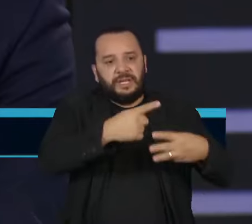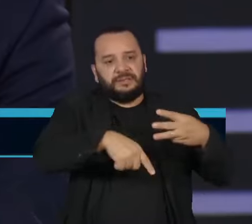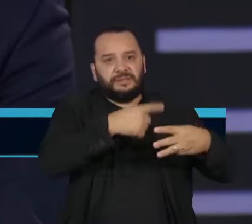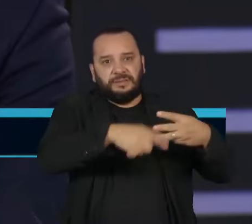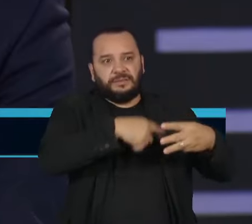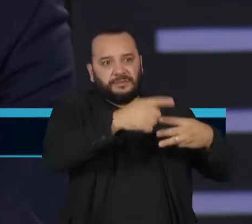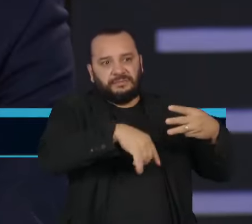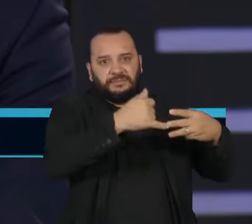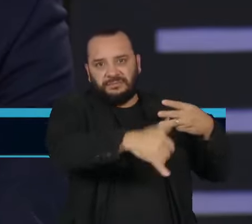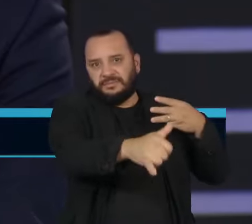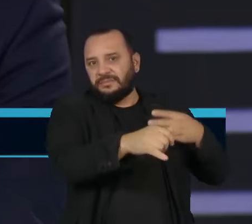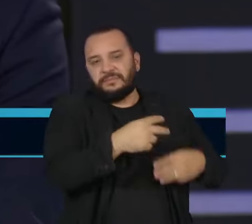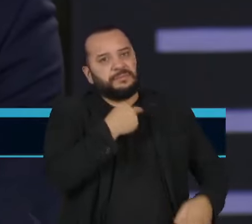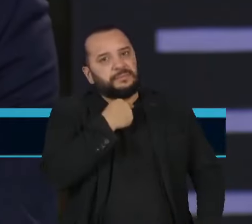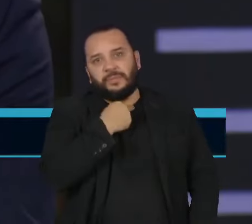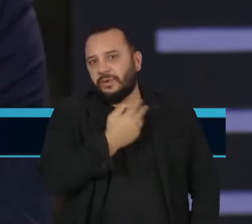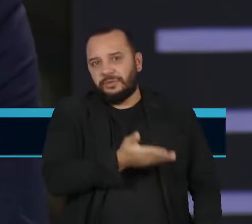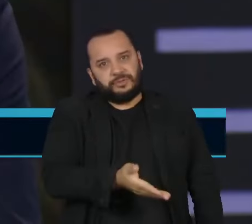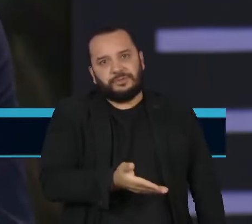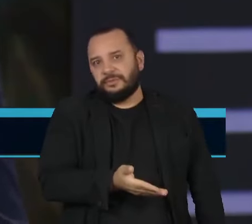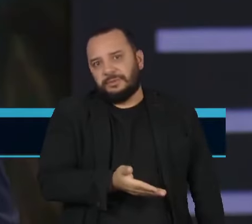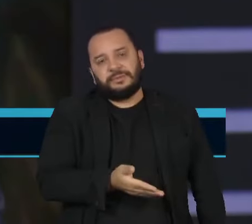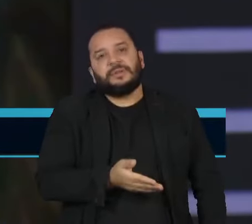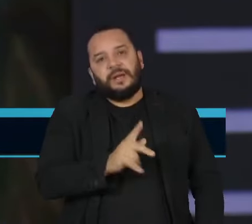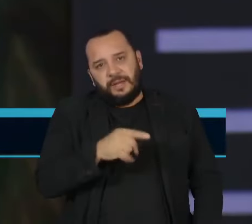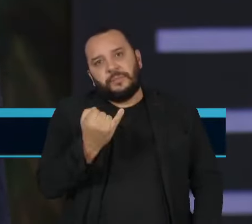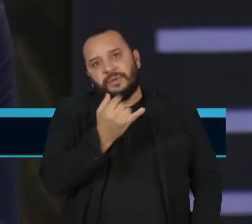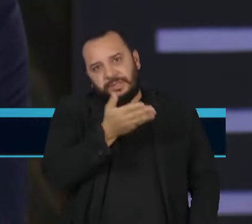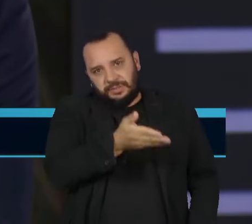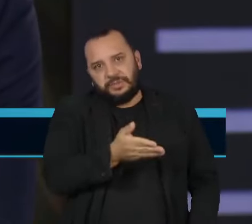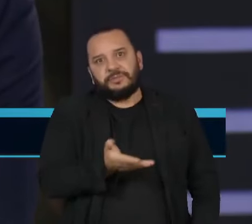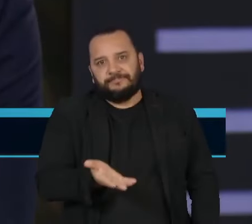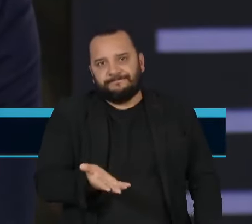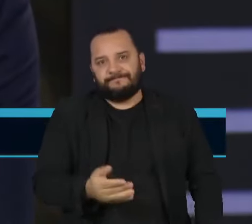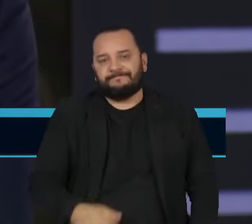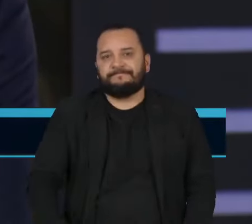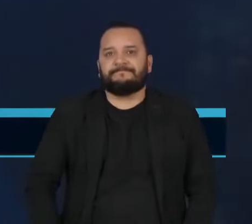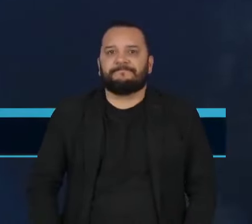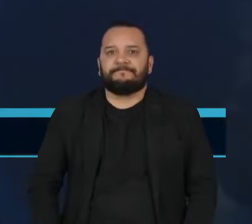energia renovável natural que o Brasil tem, que é a energia hidráulica.